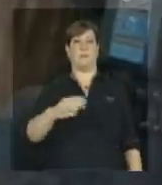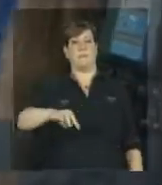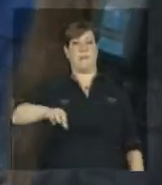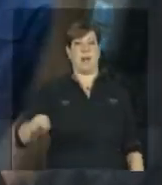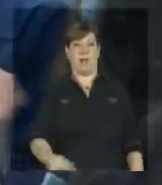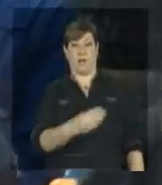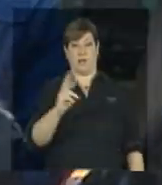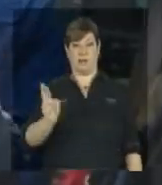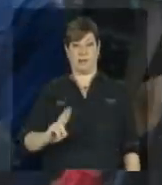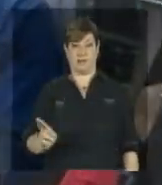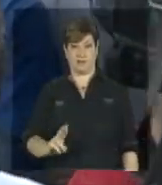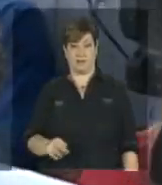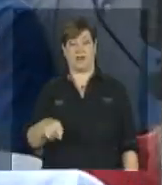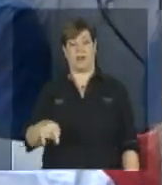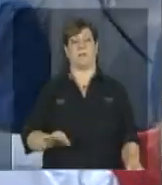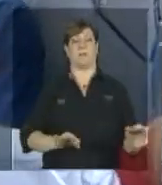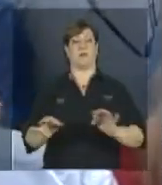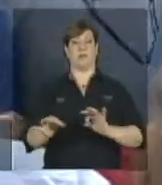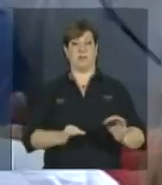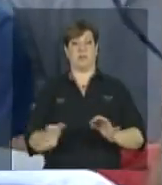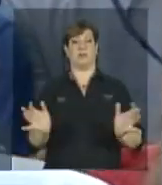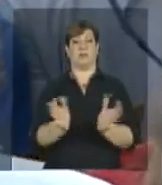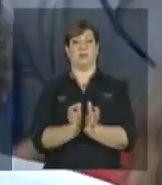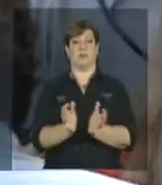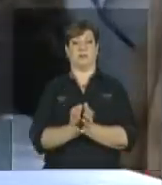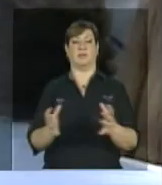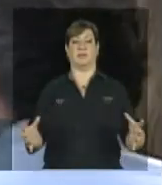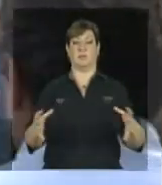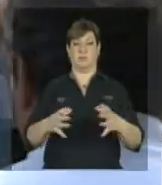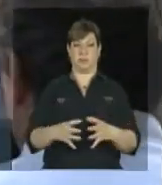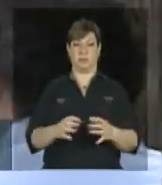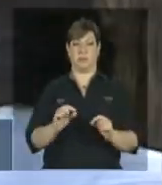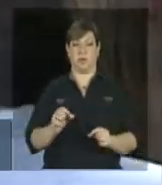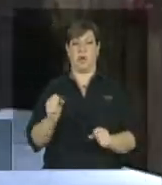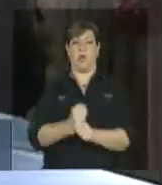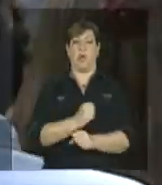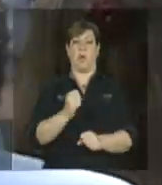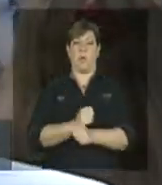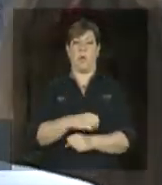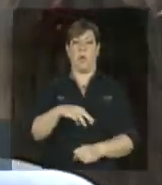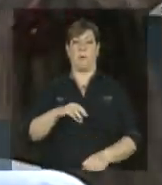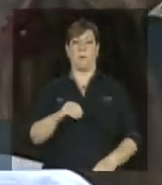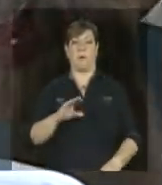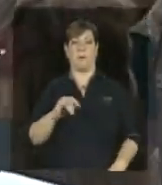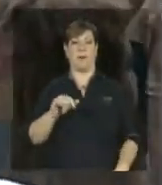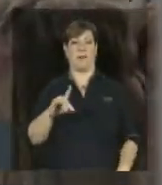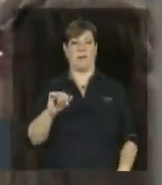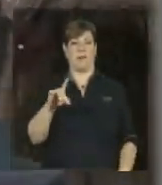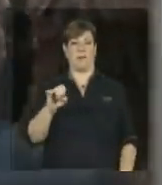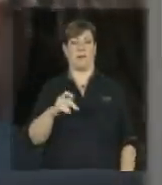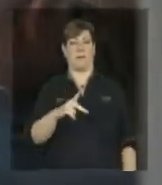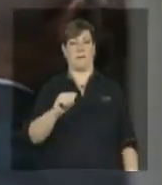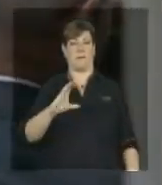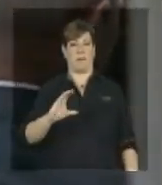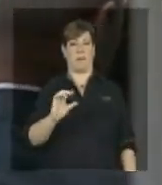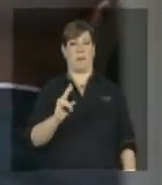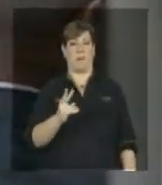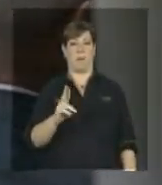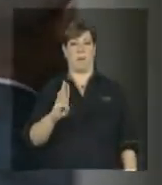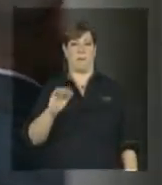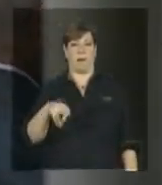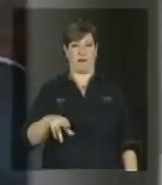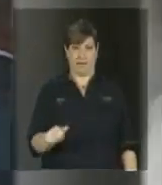milhões. E o projeto faz parte das obras de mobilidade do PAC Mobilidade